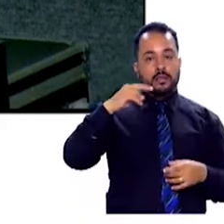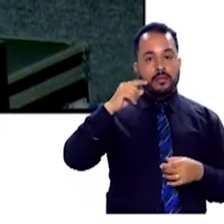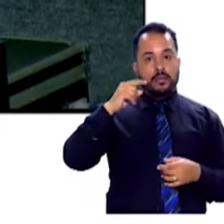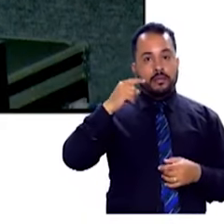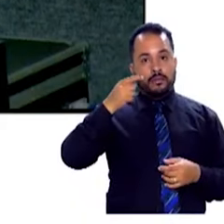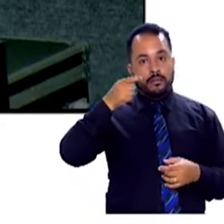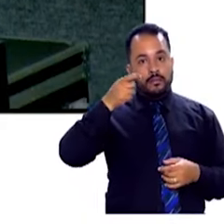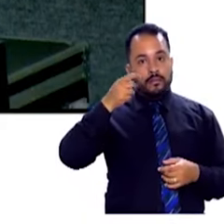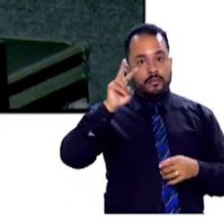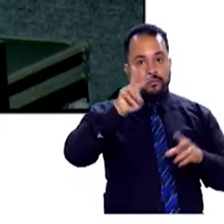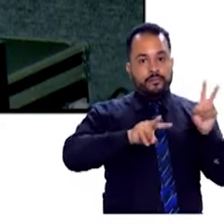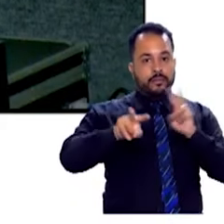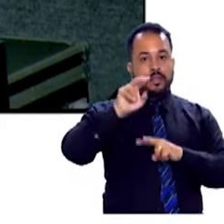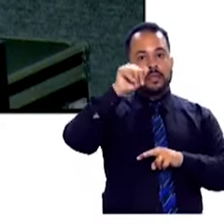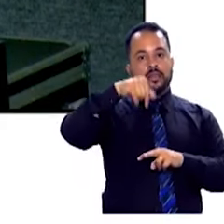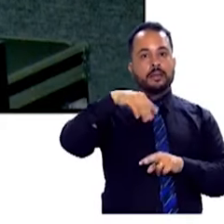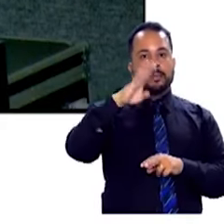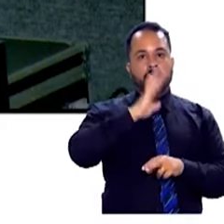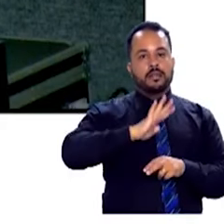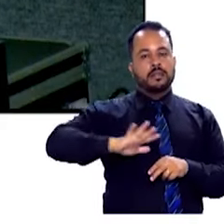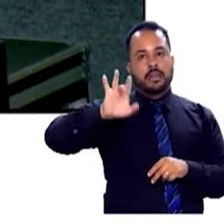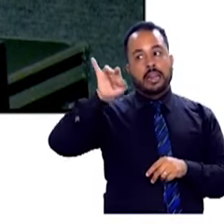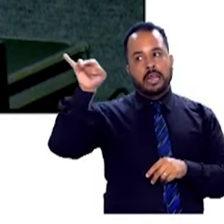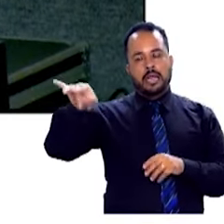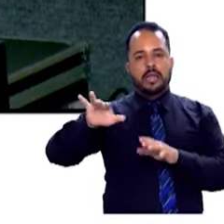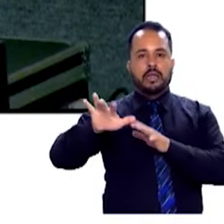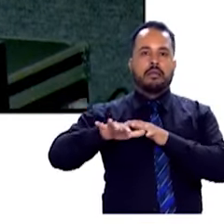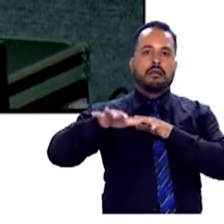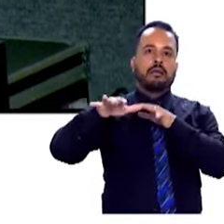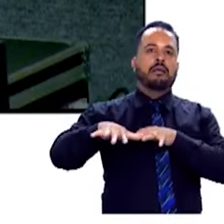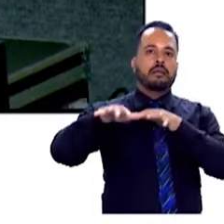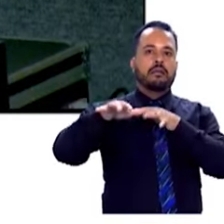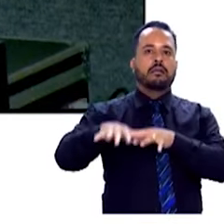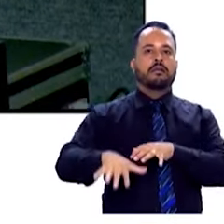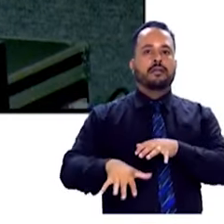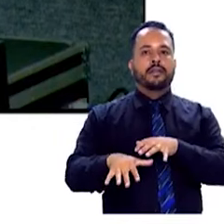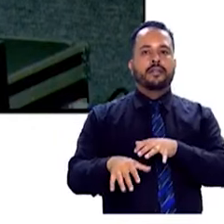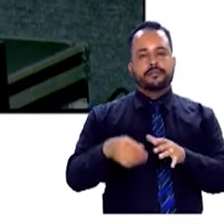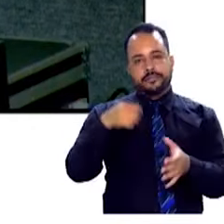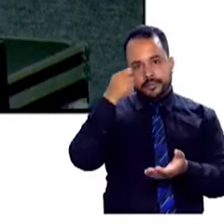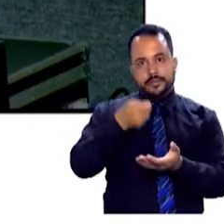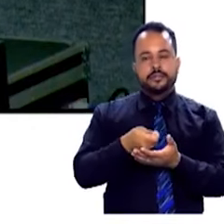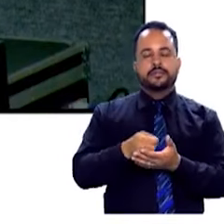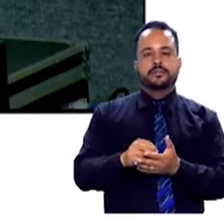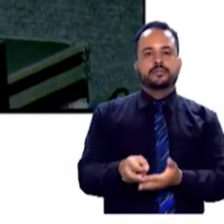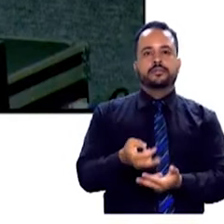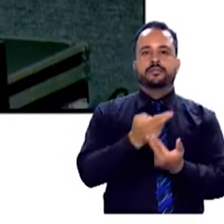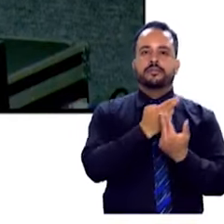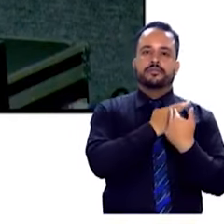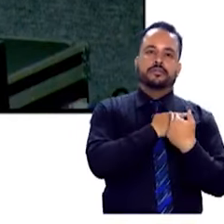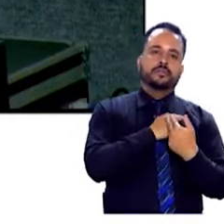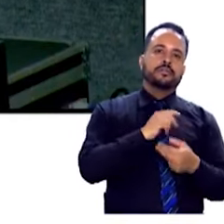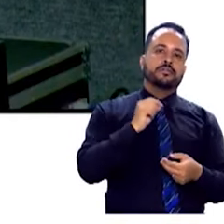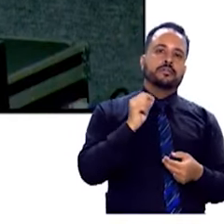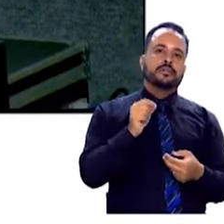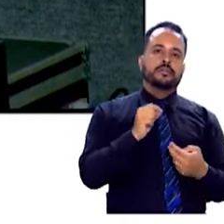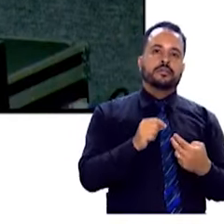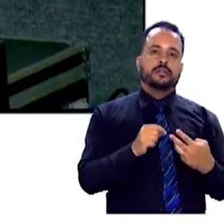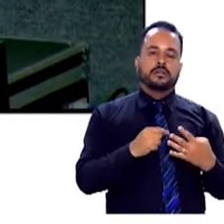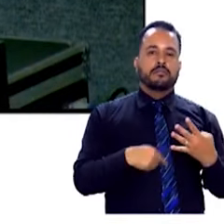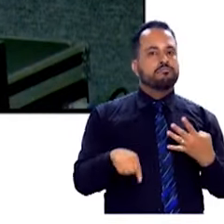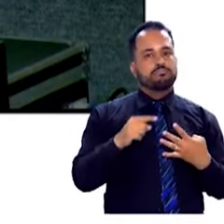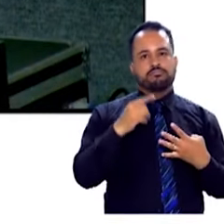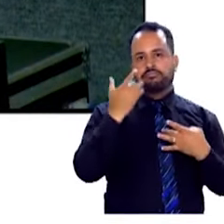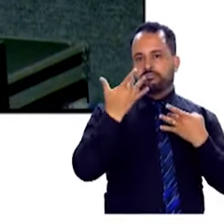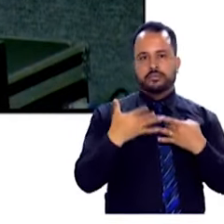que no Reino Unido a corte que decide com autoridade normalmente não explica